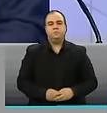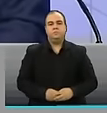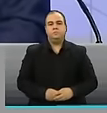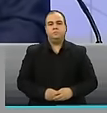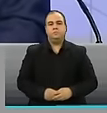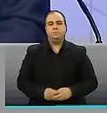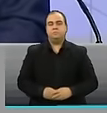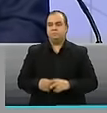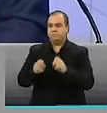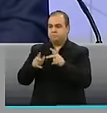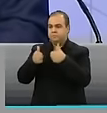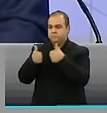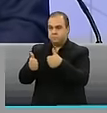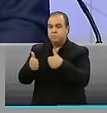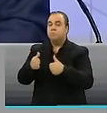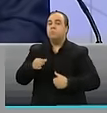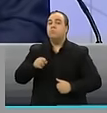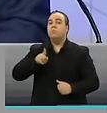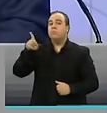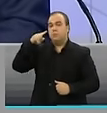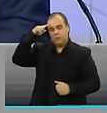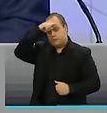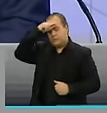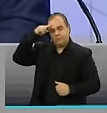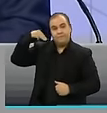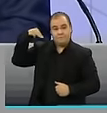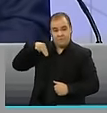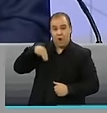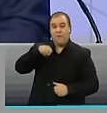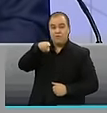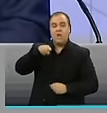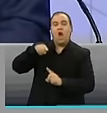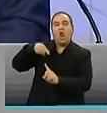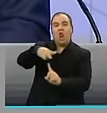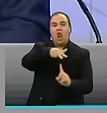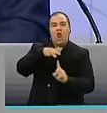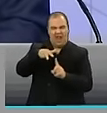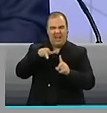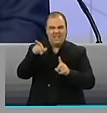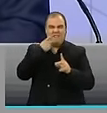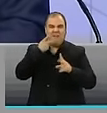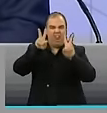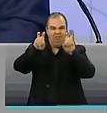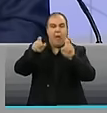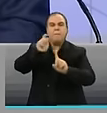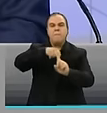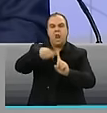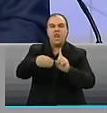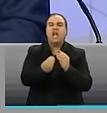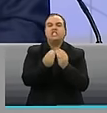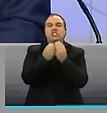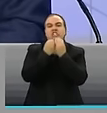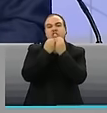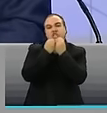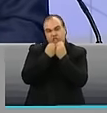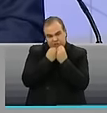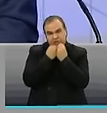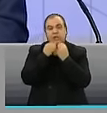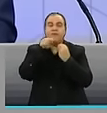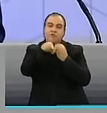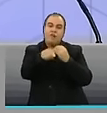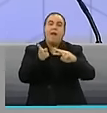bem. Olha, Pablito, bananinha é o que você comeu na cadeia. Bananinha foi o lanchinho que os